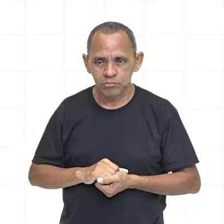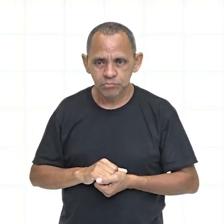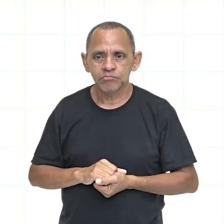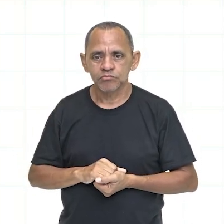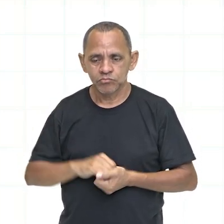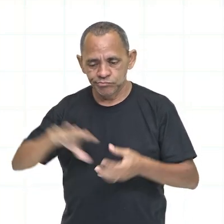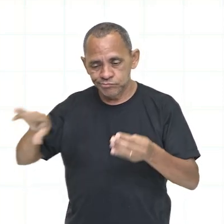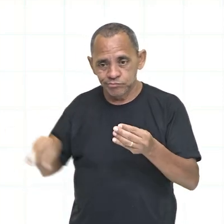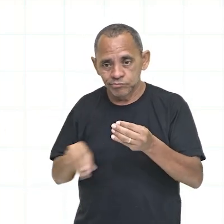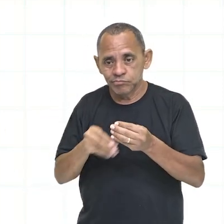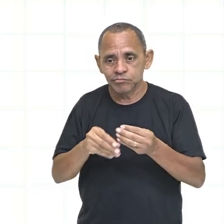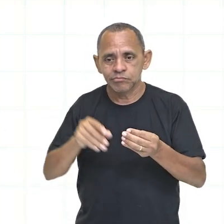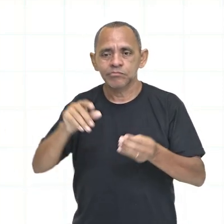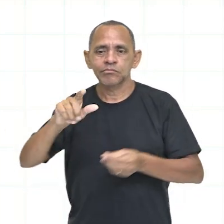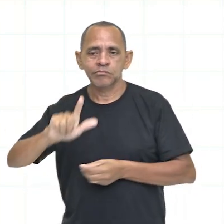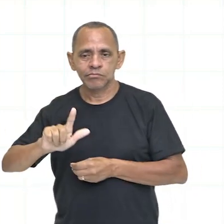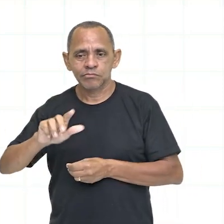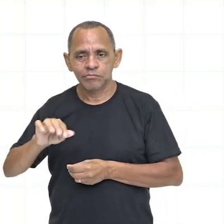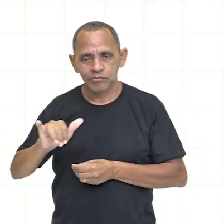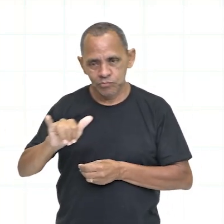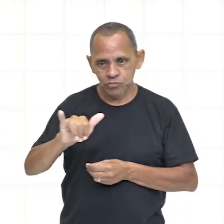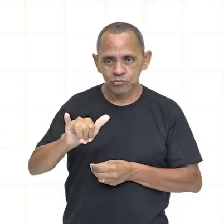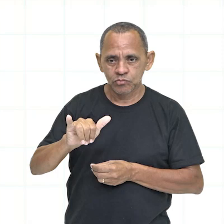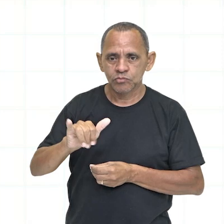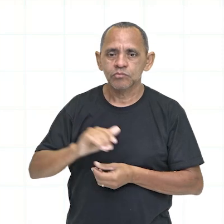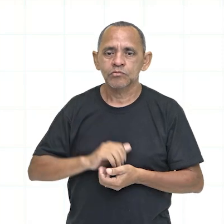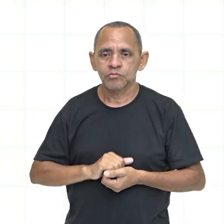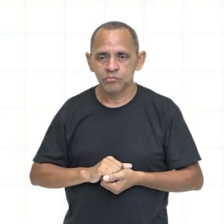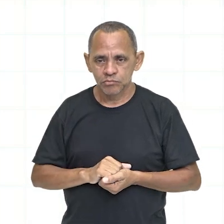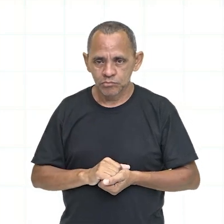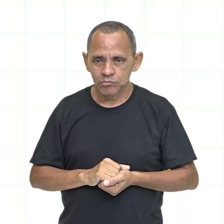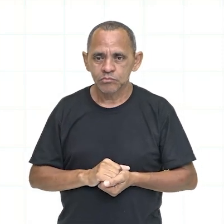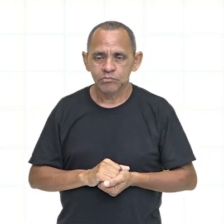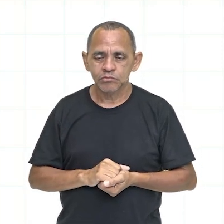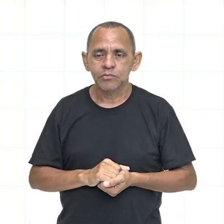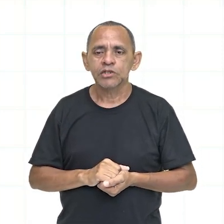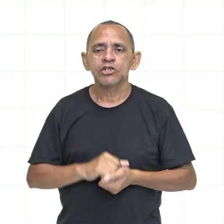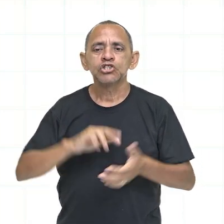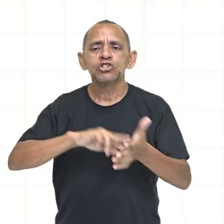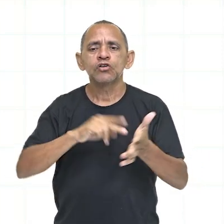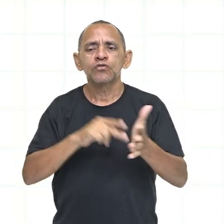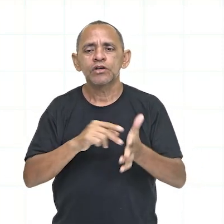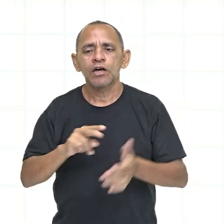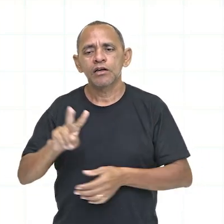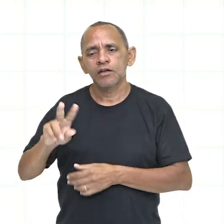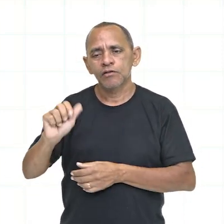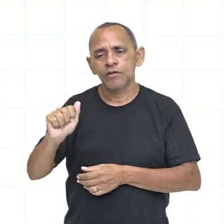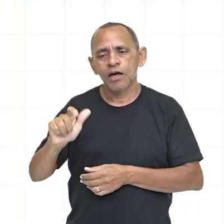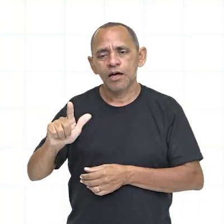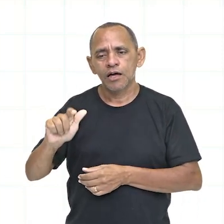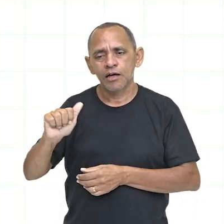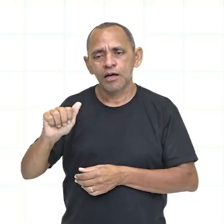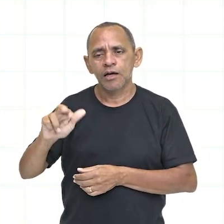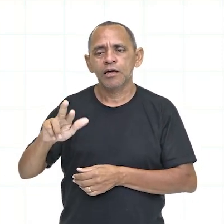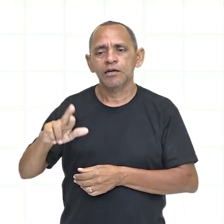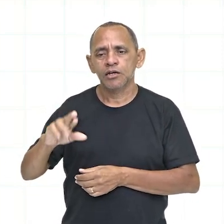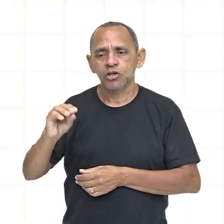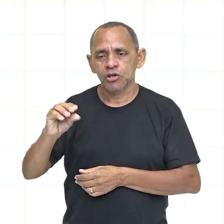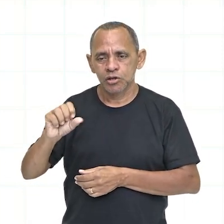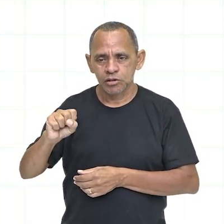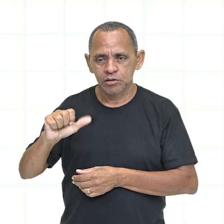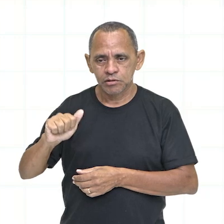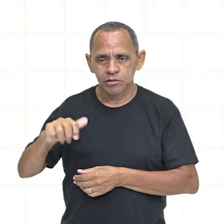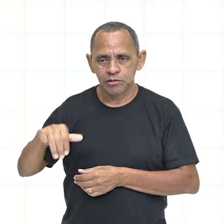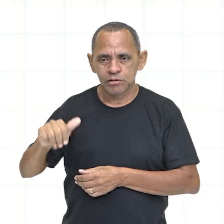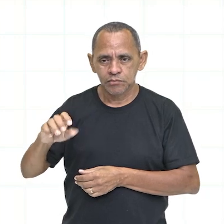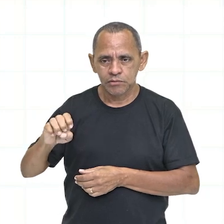ly, que vai ficar slowly, né? Slowly, vagarosamente. Olha só, a terminação mente também, há essa correspondência